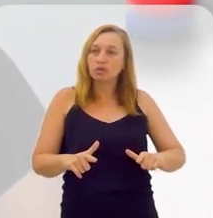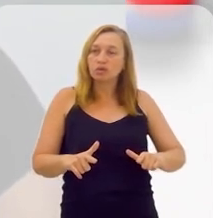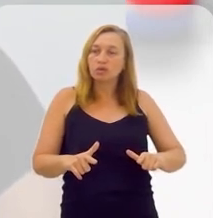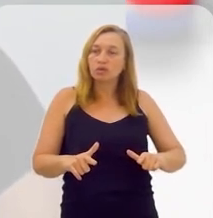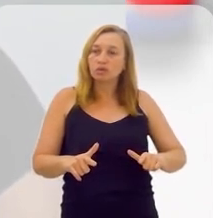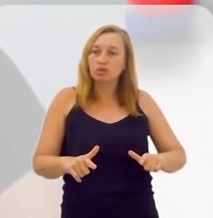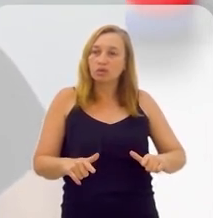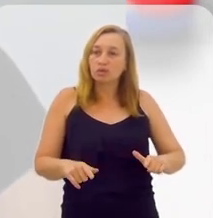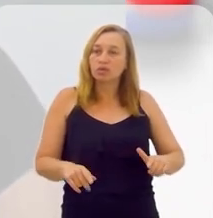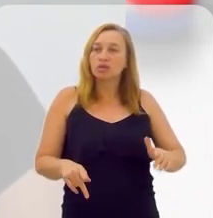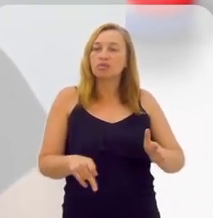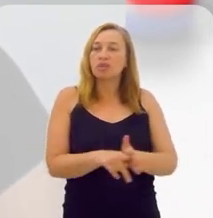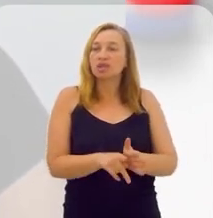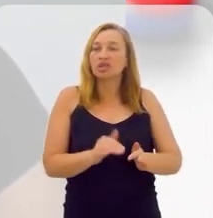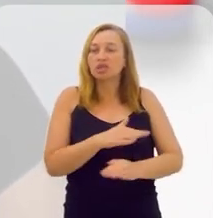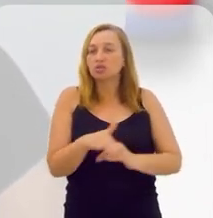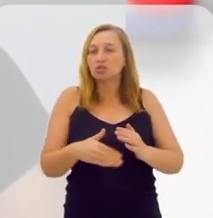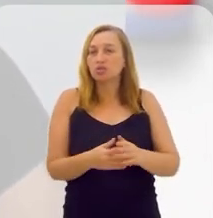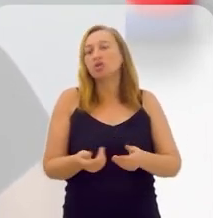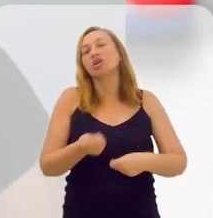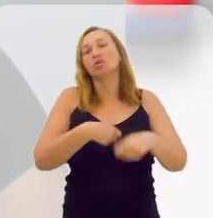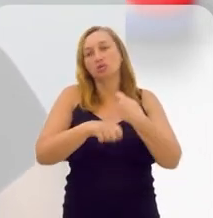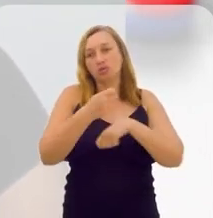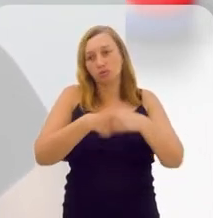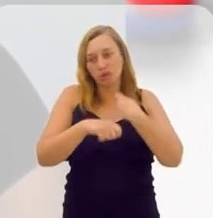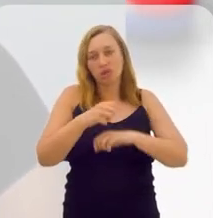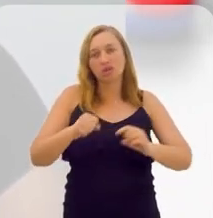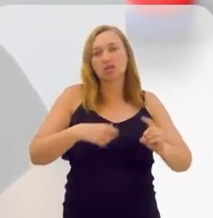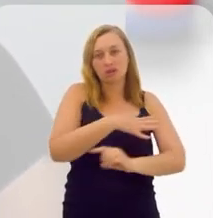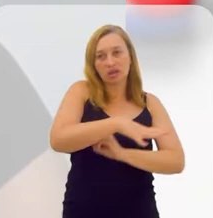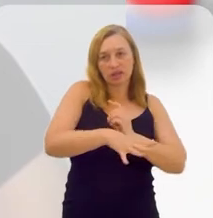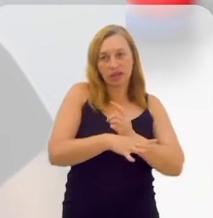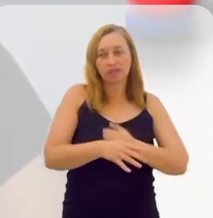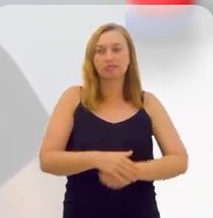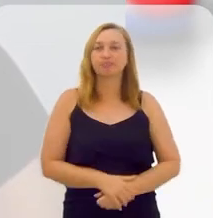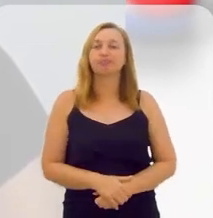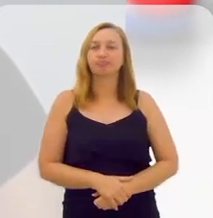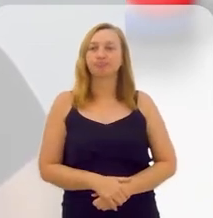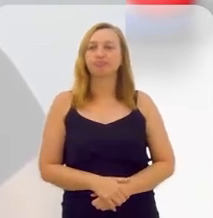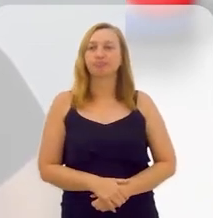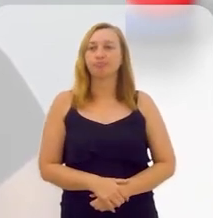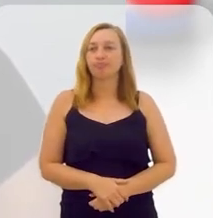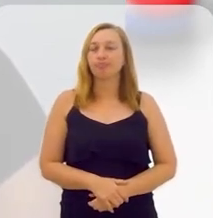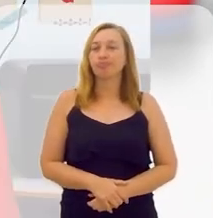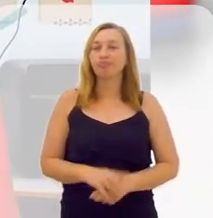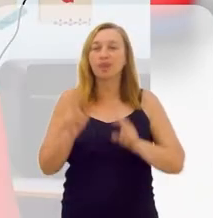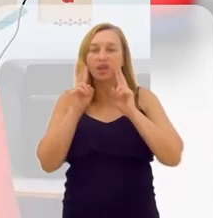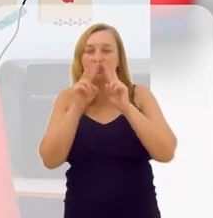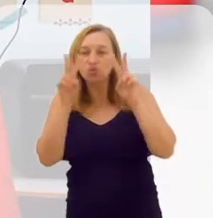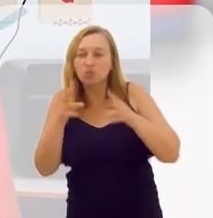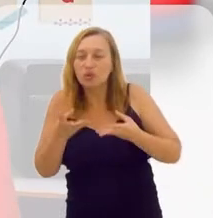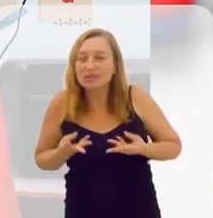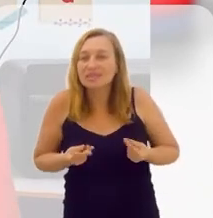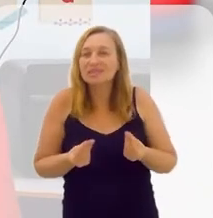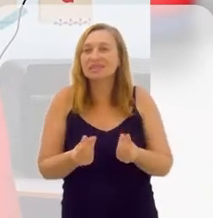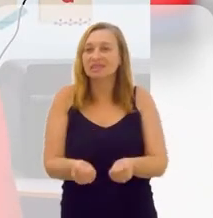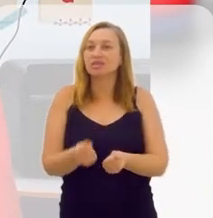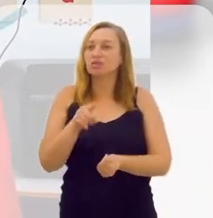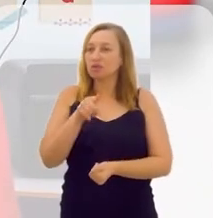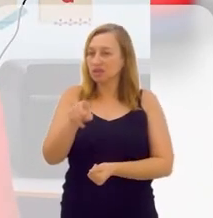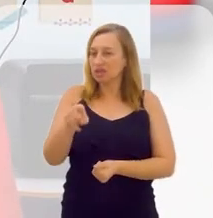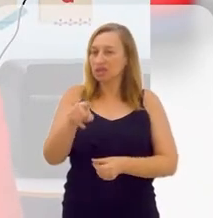toda essa economia possível, né, como é a economia solidária. Por falar nesse olhar